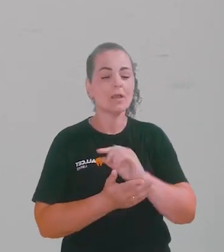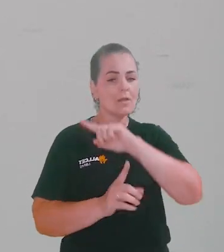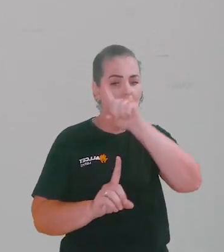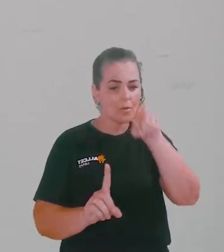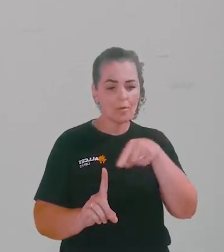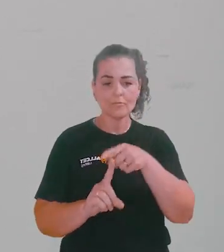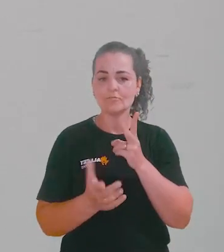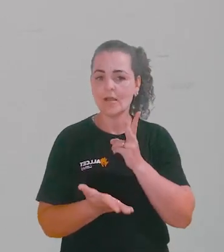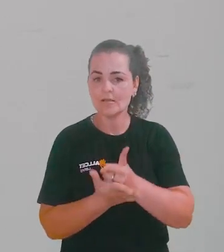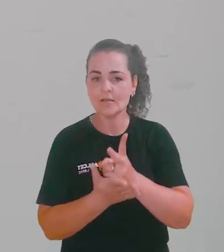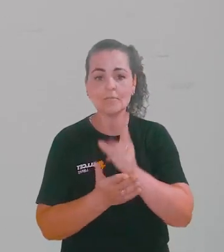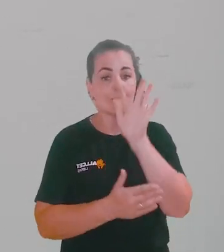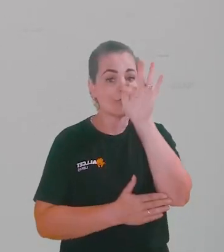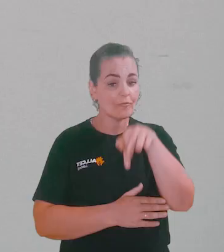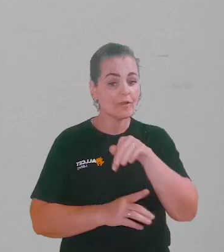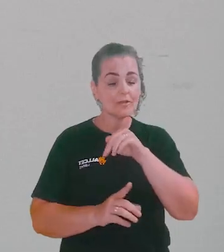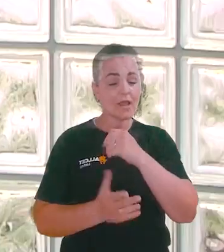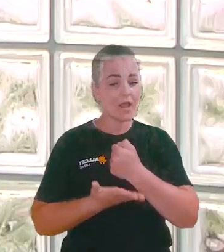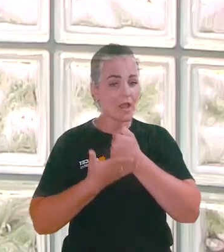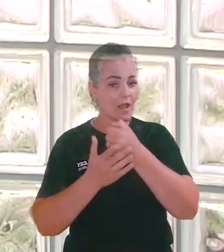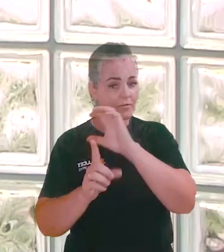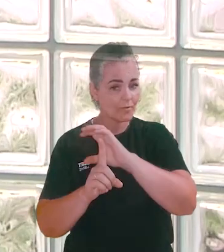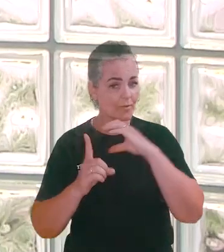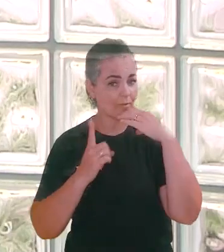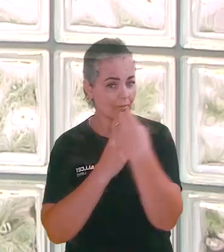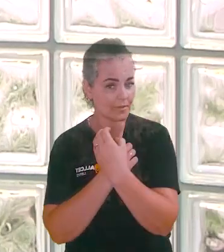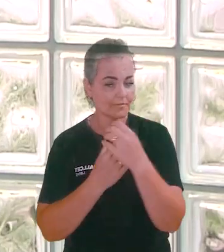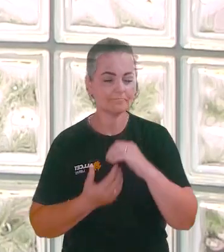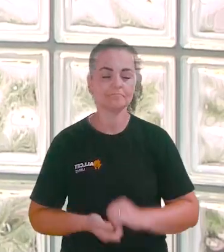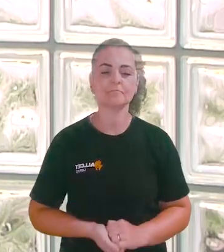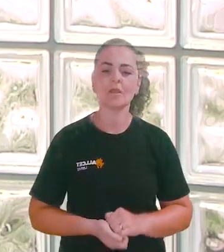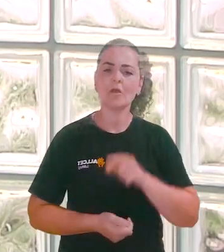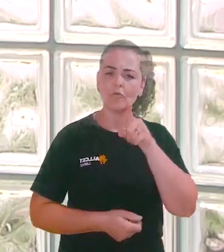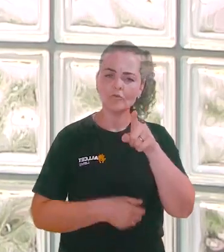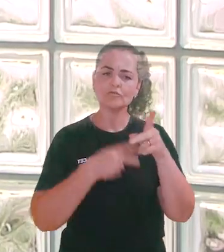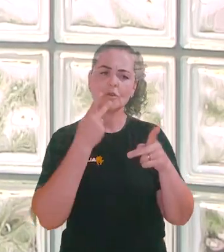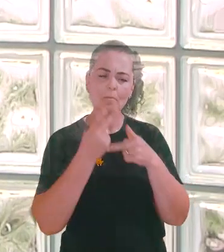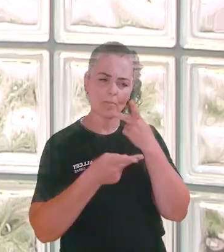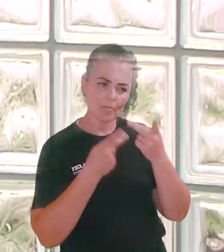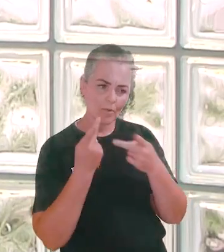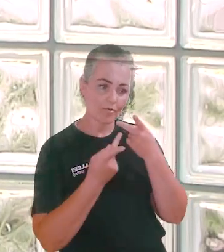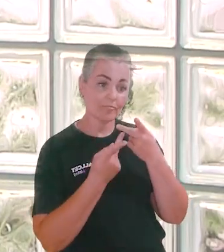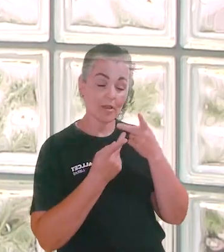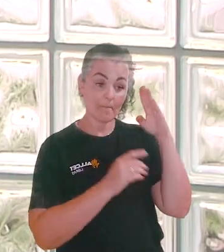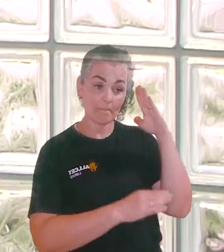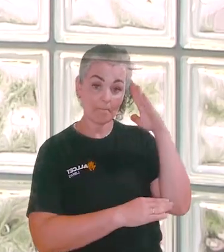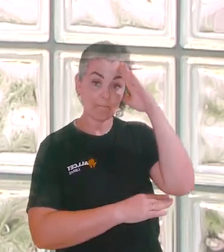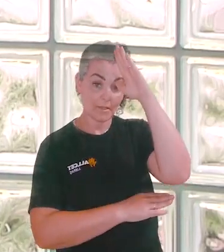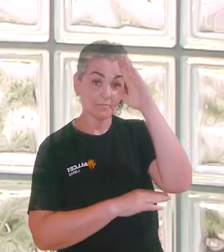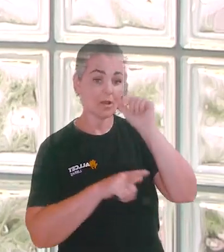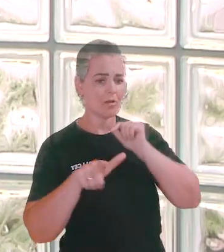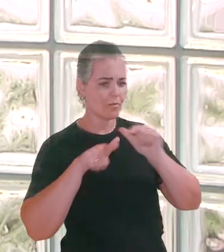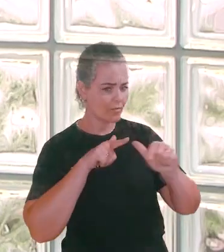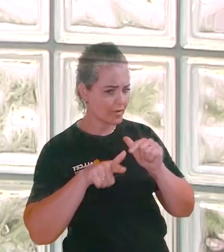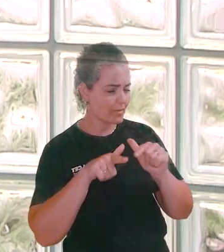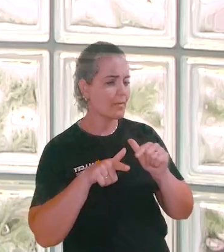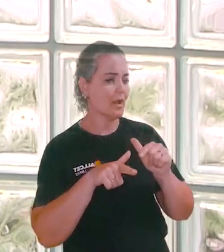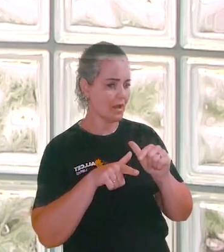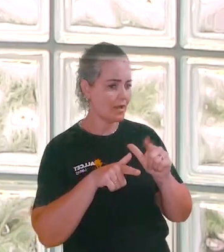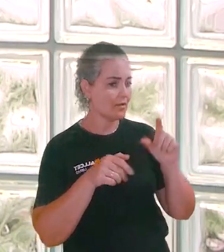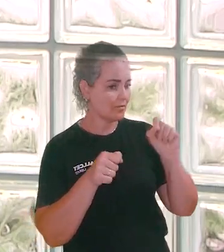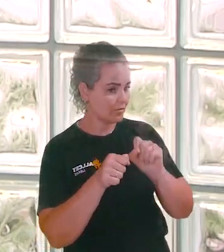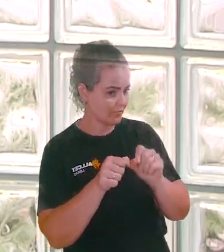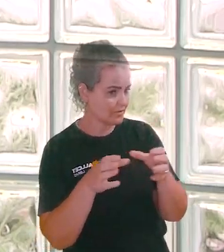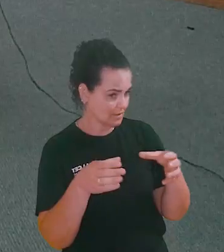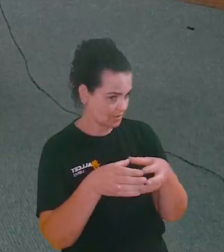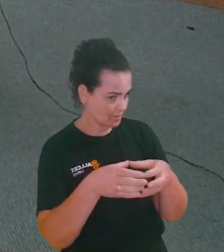a comunidade, é o bem-estar da comunidade. Você pode descrever para os nossos telespectadores quais são as principais atividades